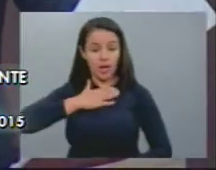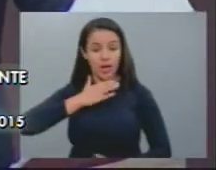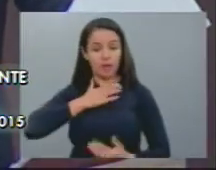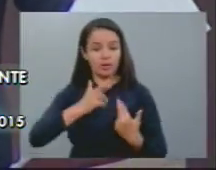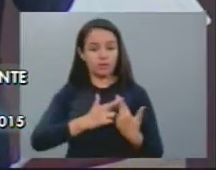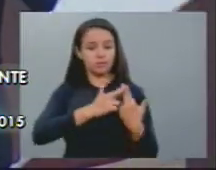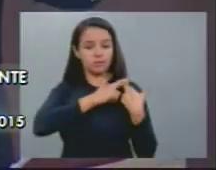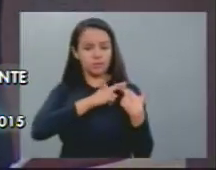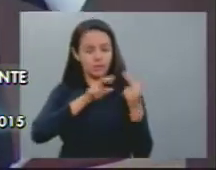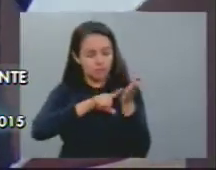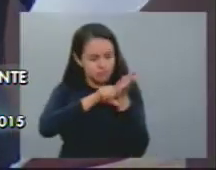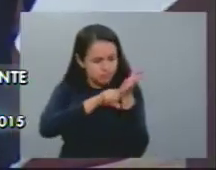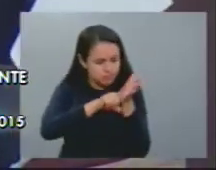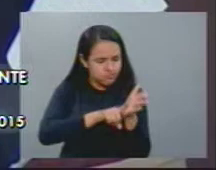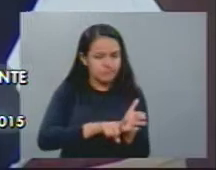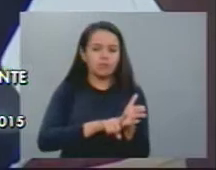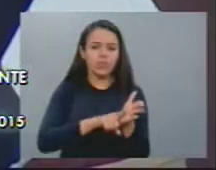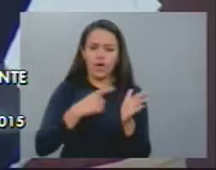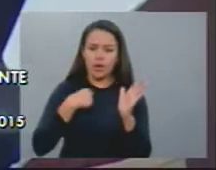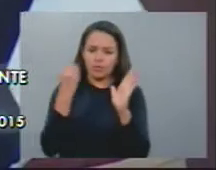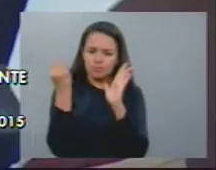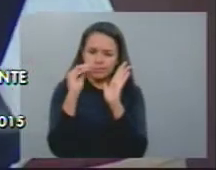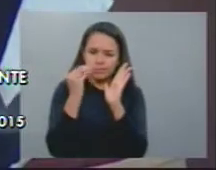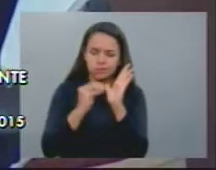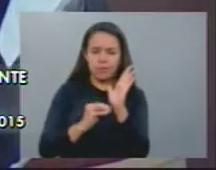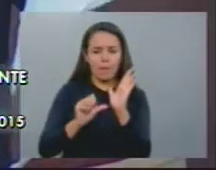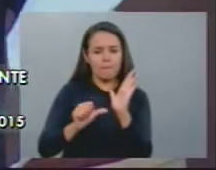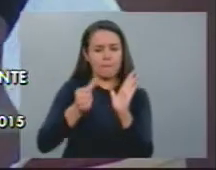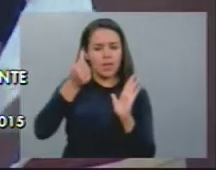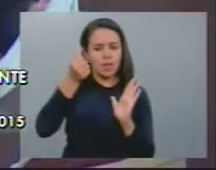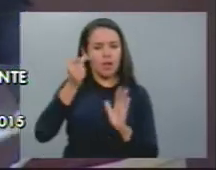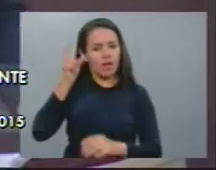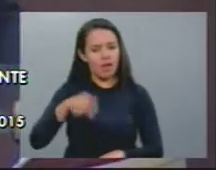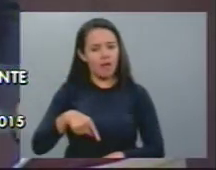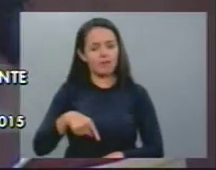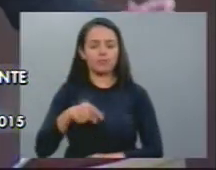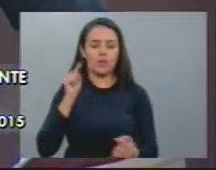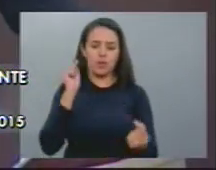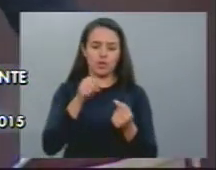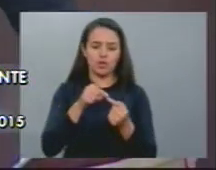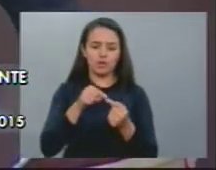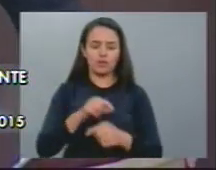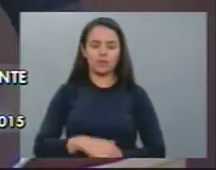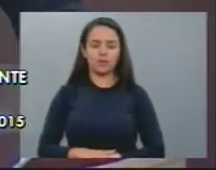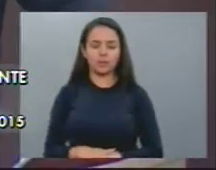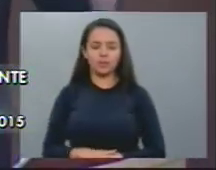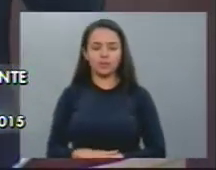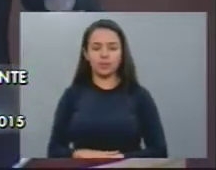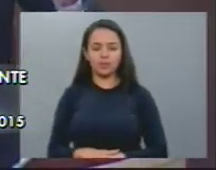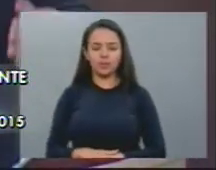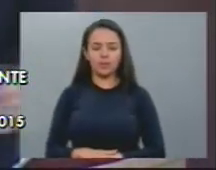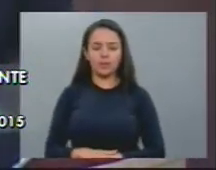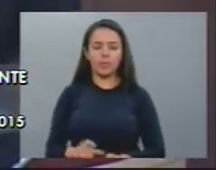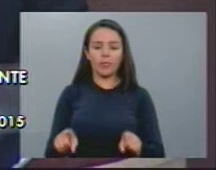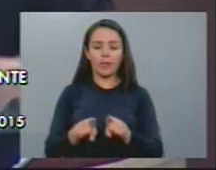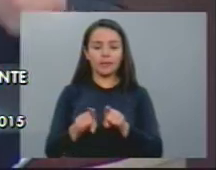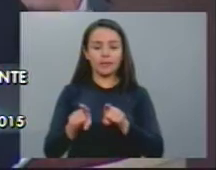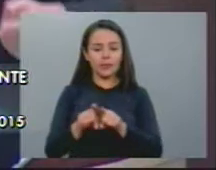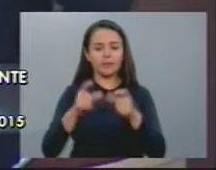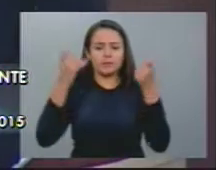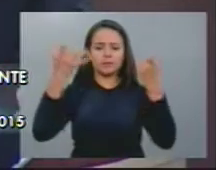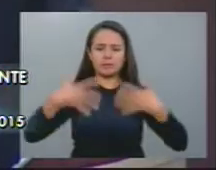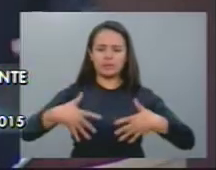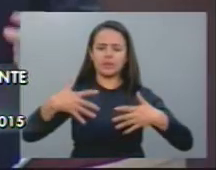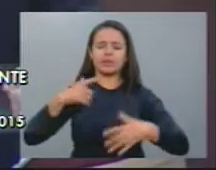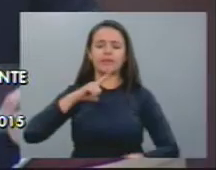tentar aprimorá-lo. Portanto, é este o aprimoramento que nós queremos. E entre tantas as coisas que nós já batemos nessa